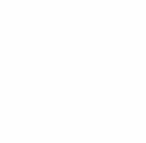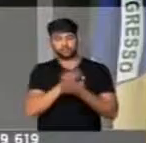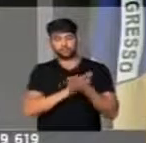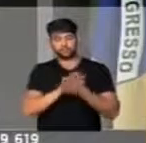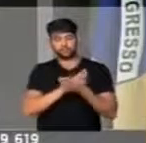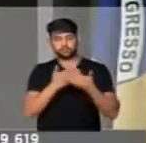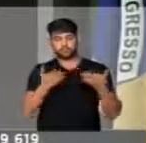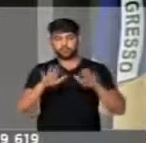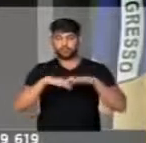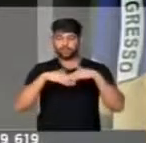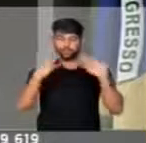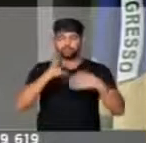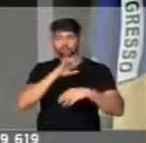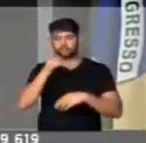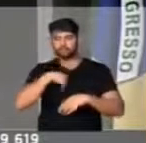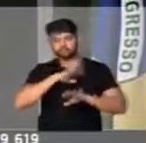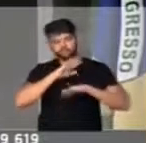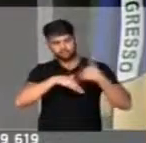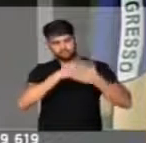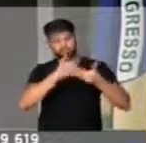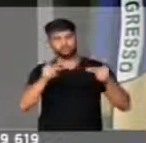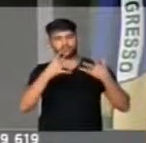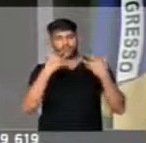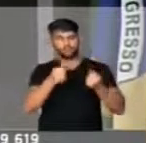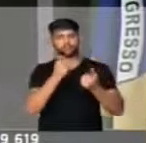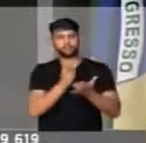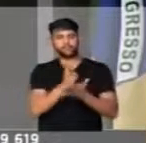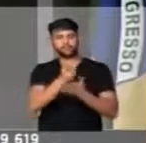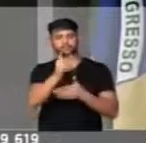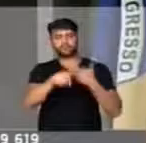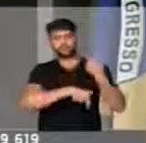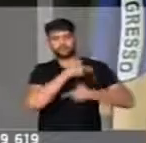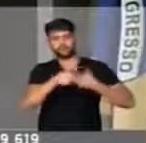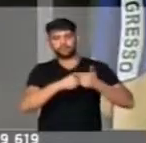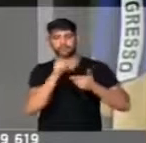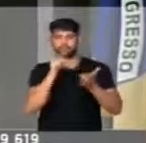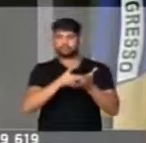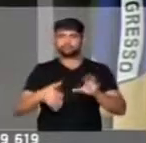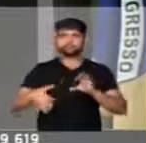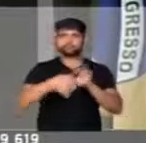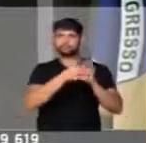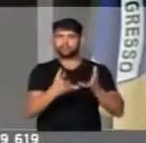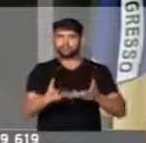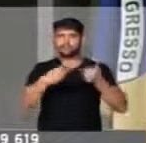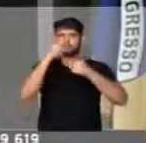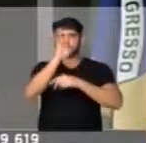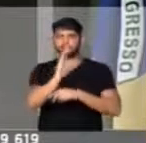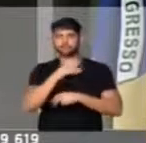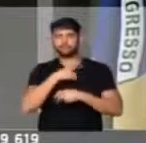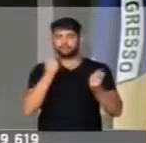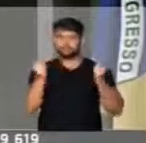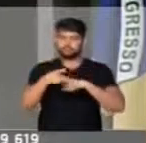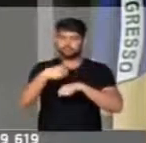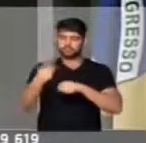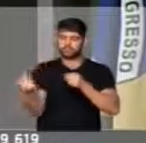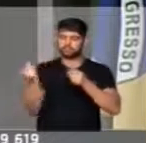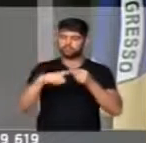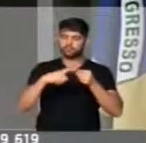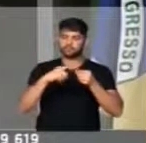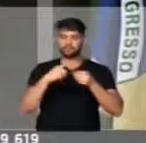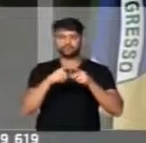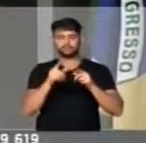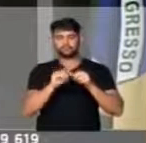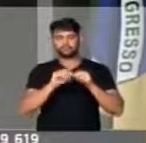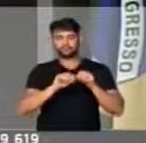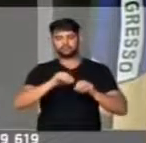economia. Então vamos avançar, vamos continuar trabalhando para reunificar o país, para que o país possa retomar o